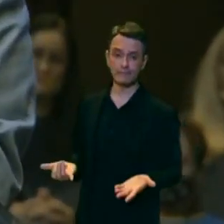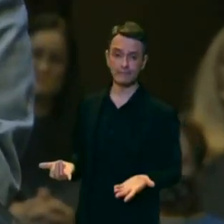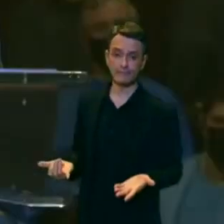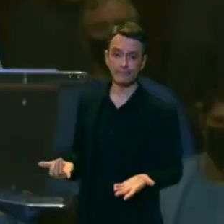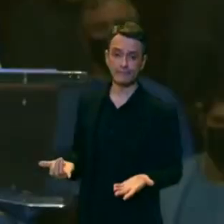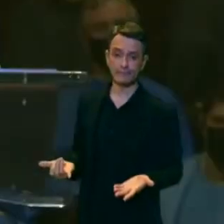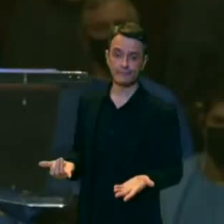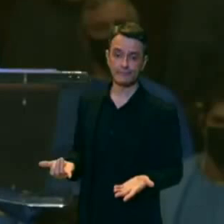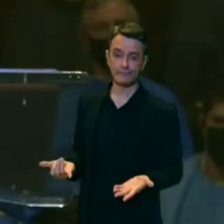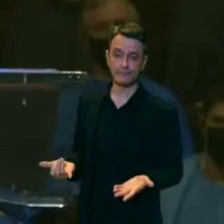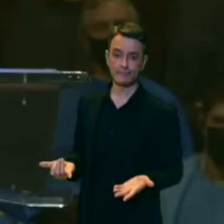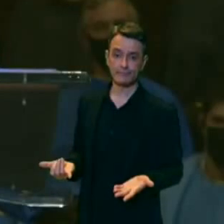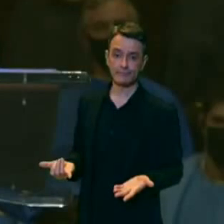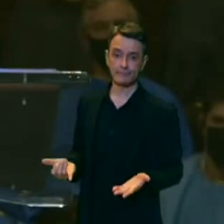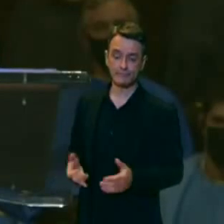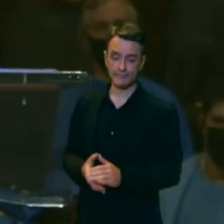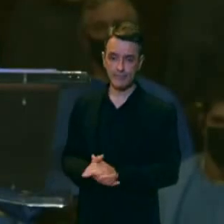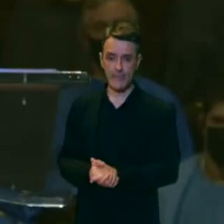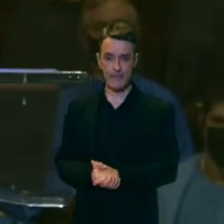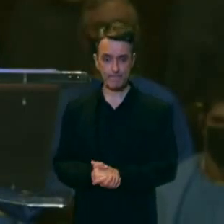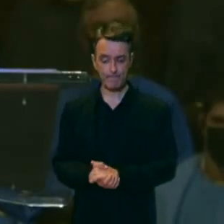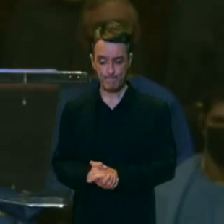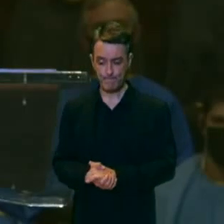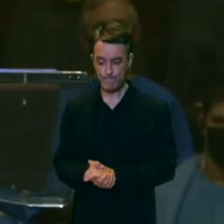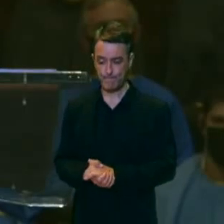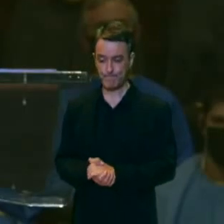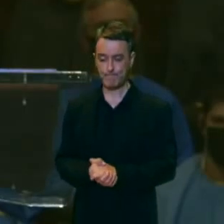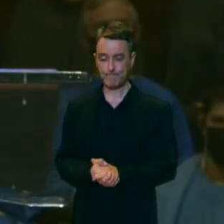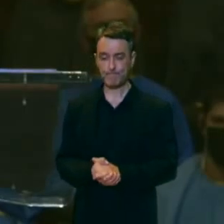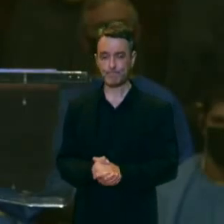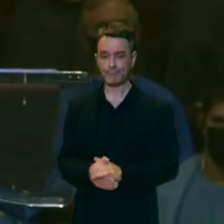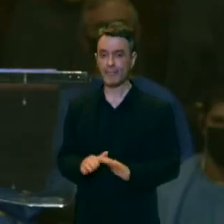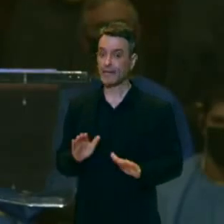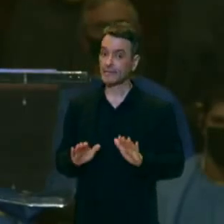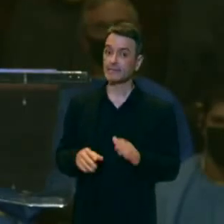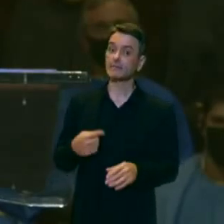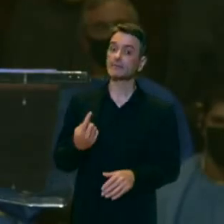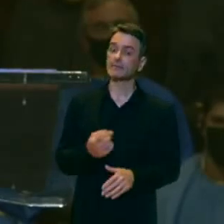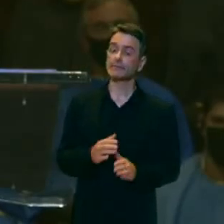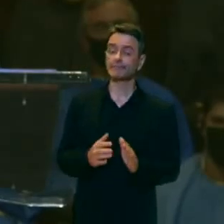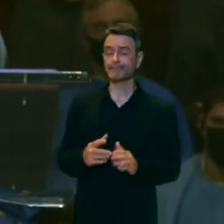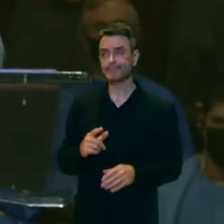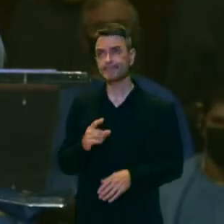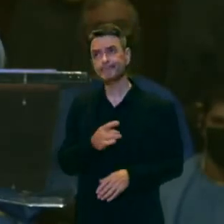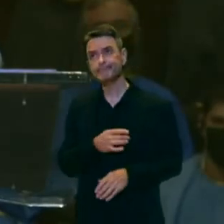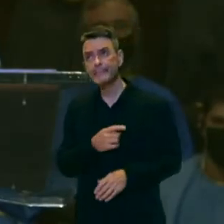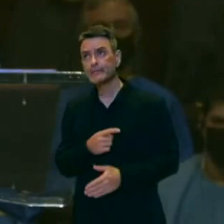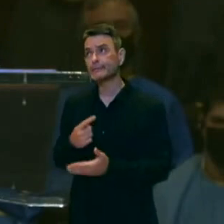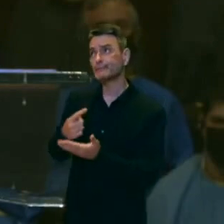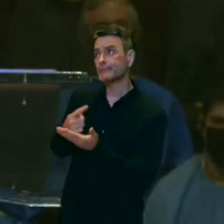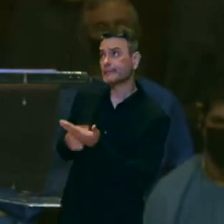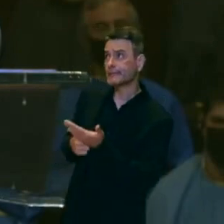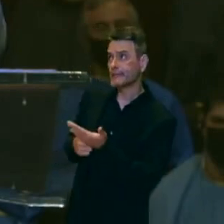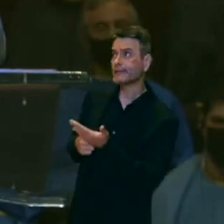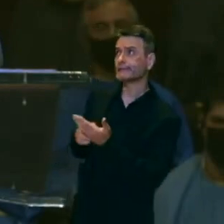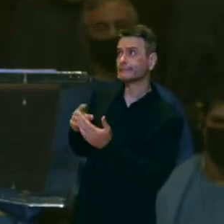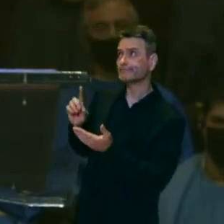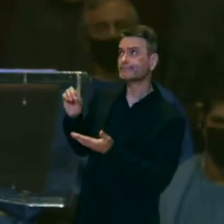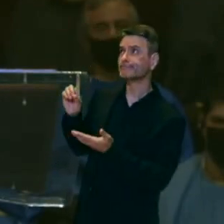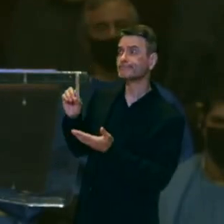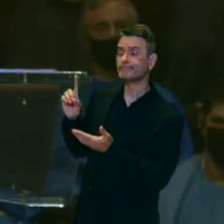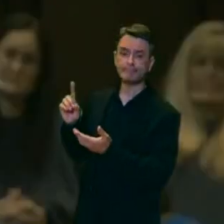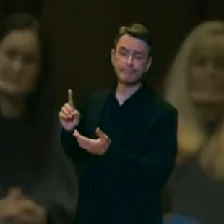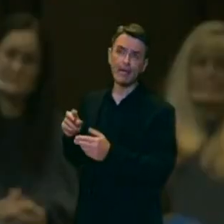Às vezes a gente tem medo de se comprometer com o Senhor, e eu já vi isso acontecer por causa de